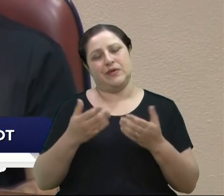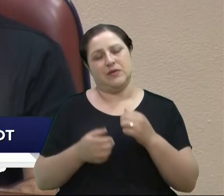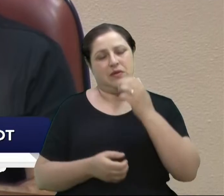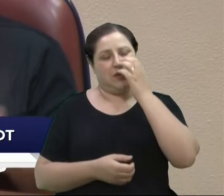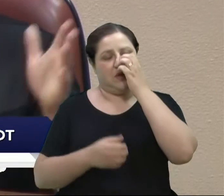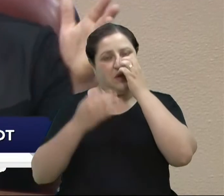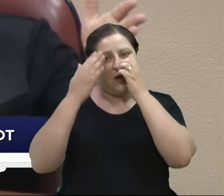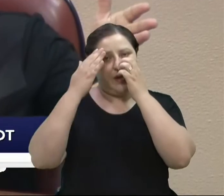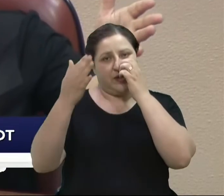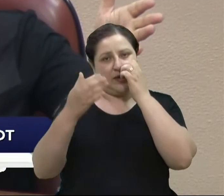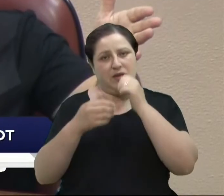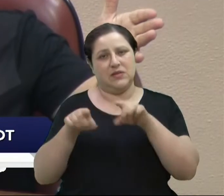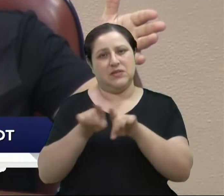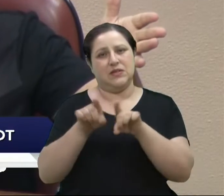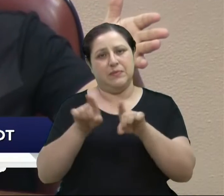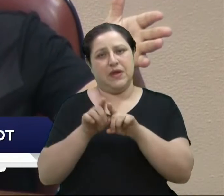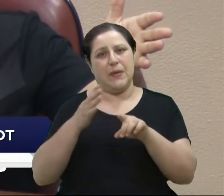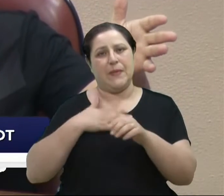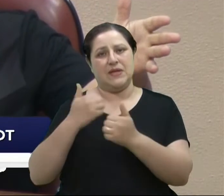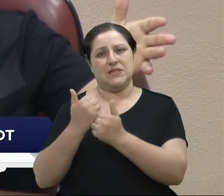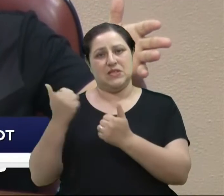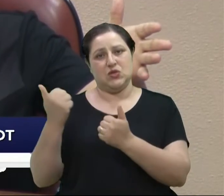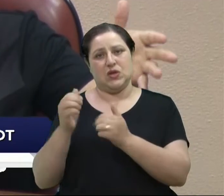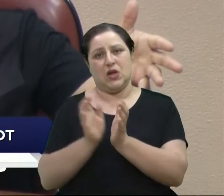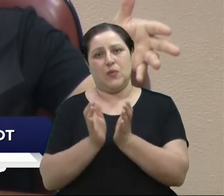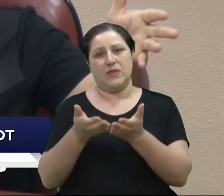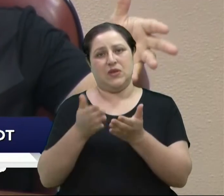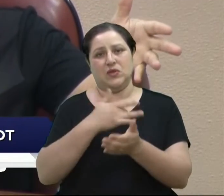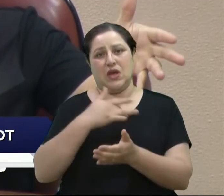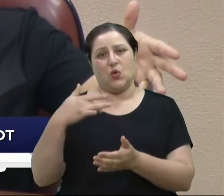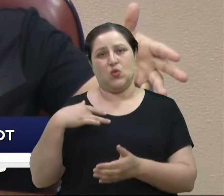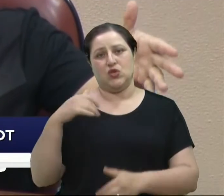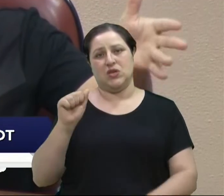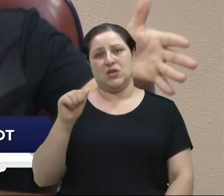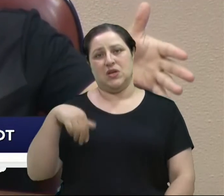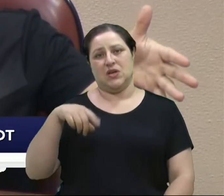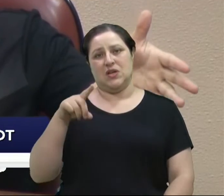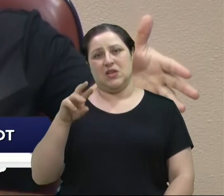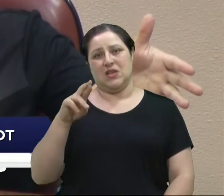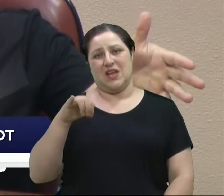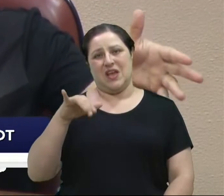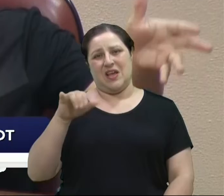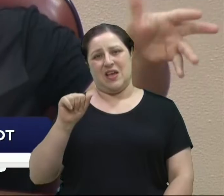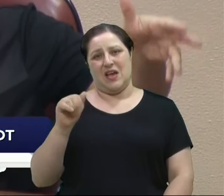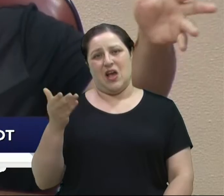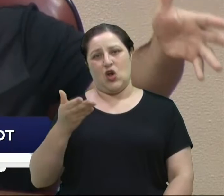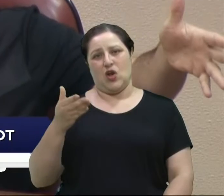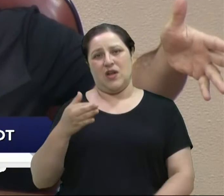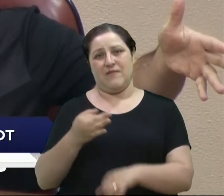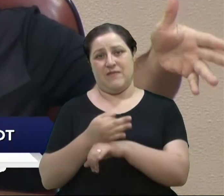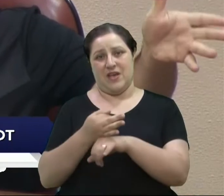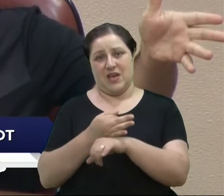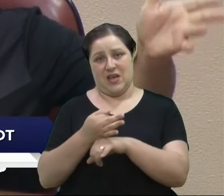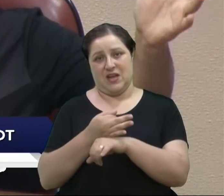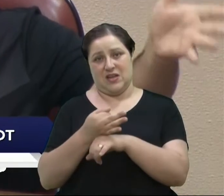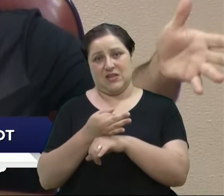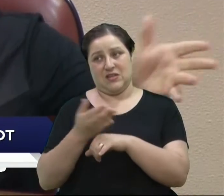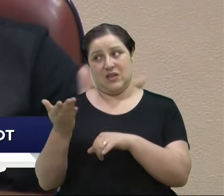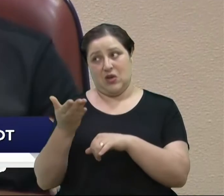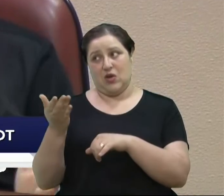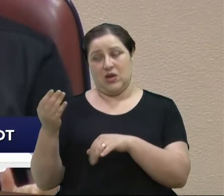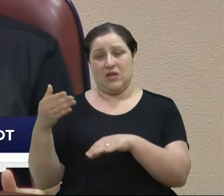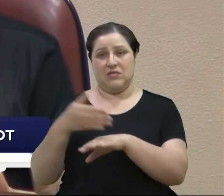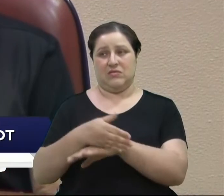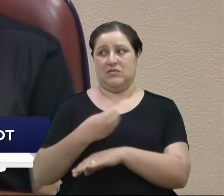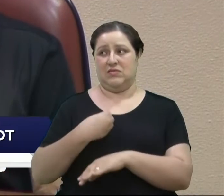agradecer também a minha assessora aqui da Comissão de Saúde, Andréia, que está de férias, mas está aqui presente, né, o que menos tirou foi férias, né, porque